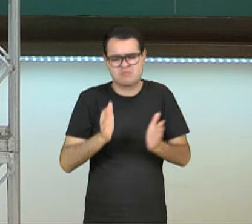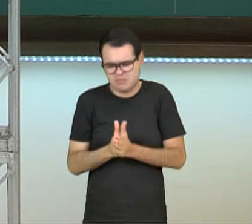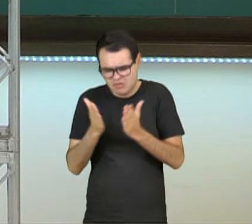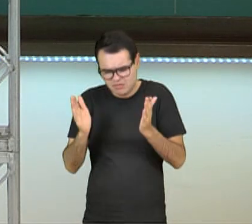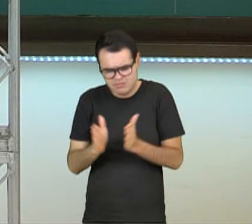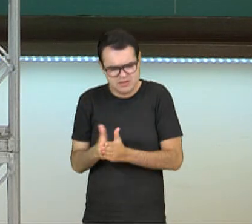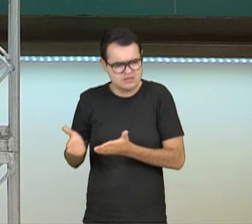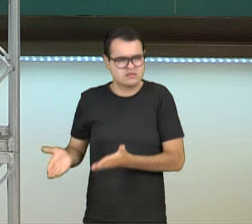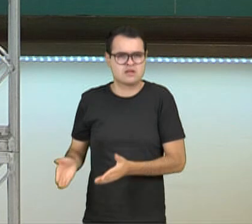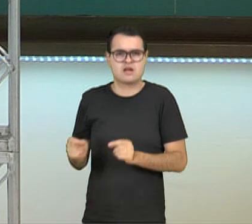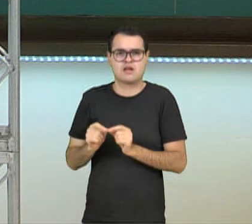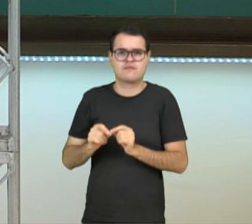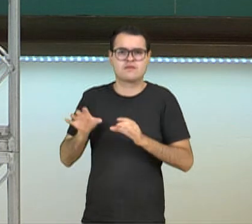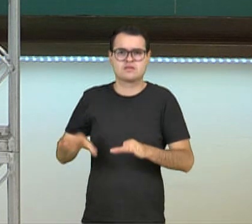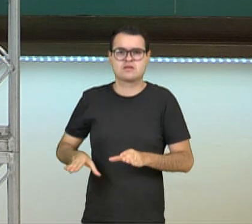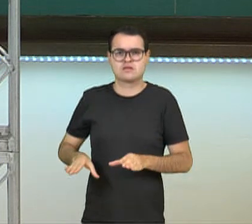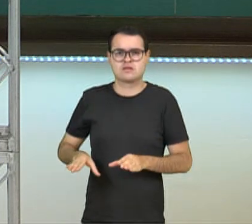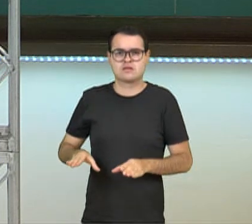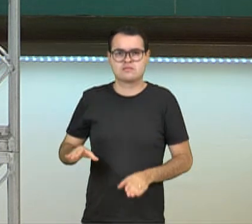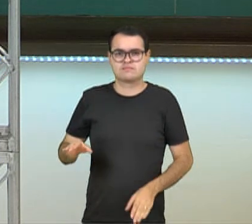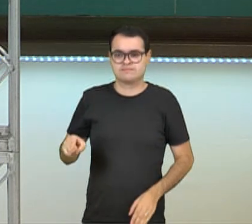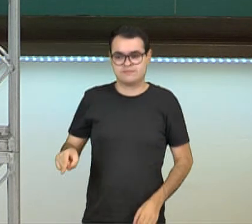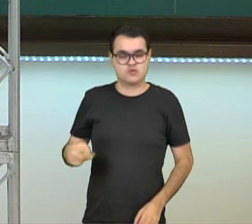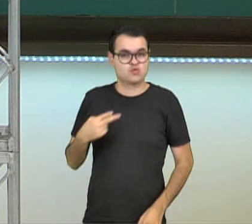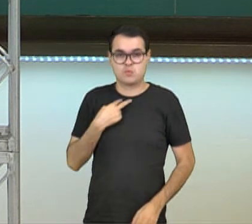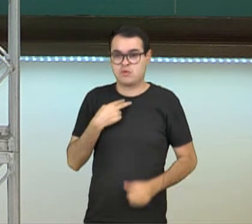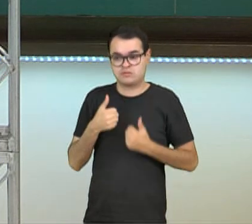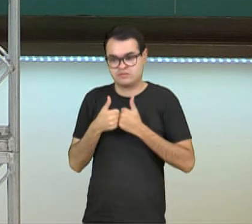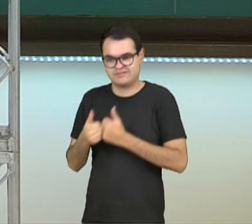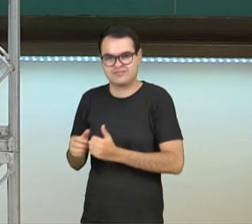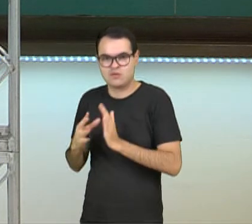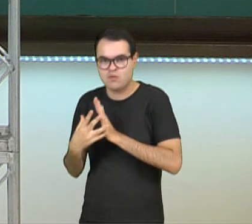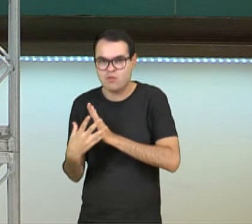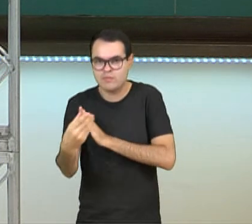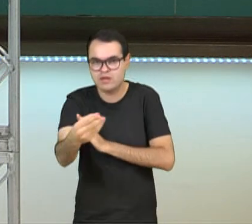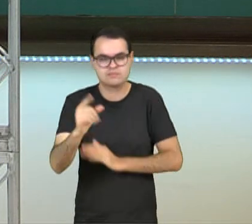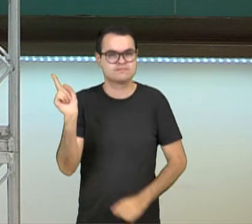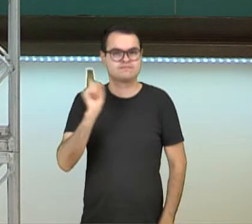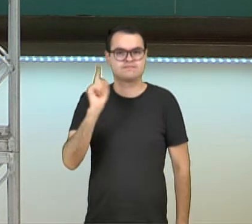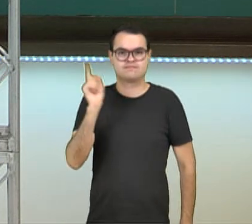pobreza, ele cometeu um ato que não deve ser seguido, tá?